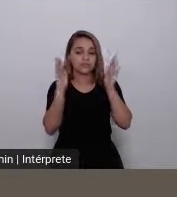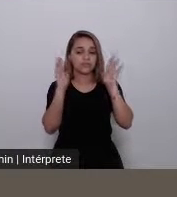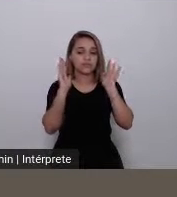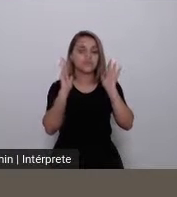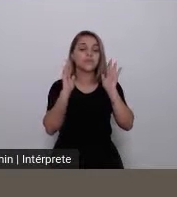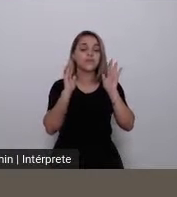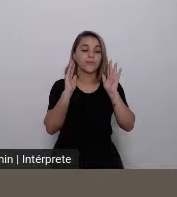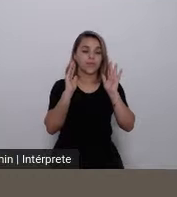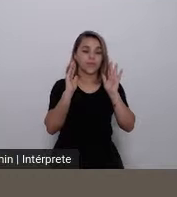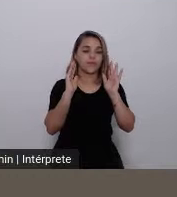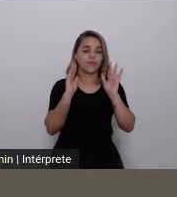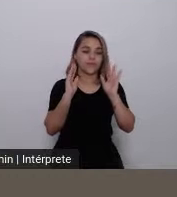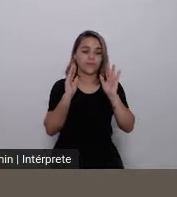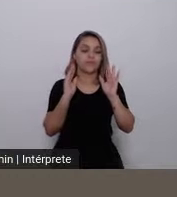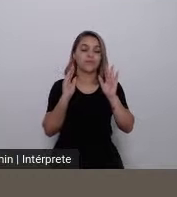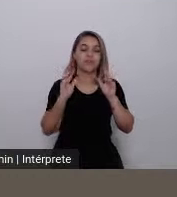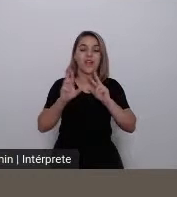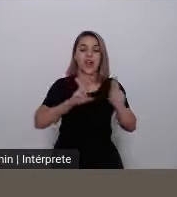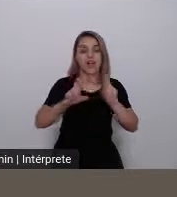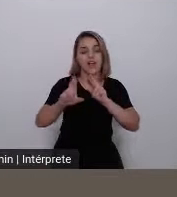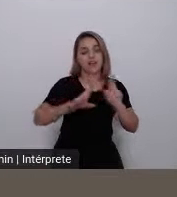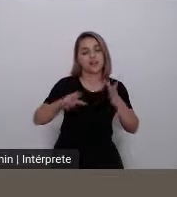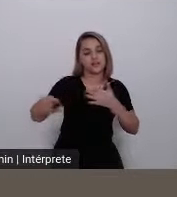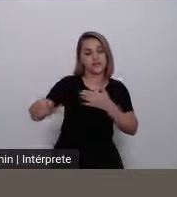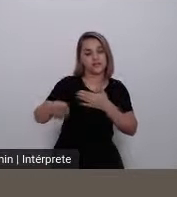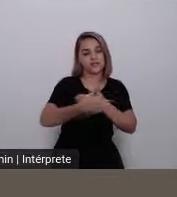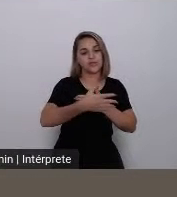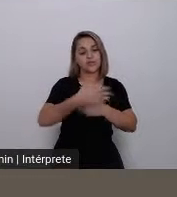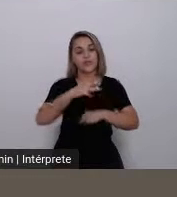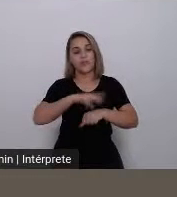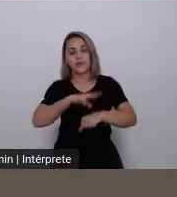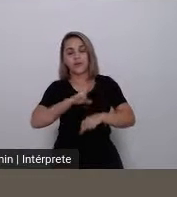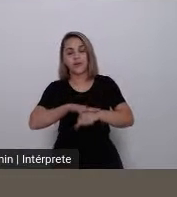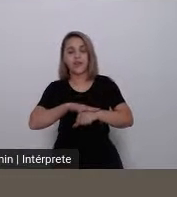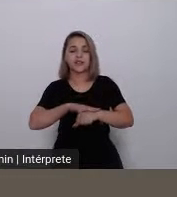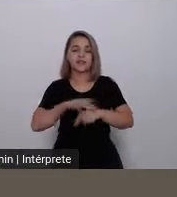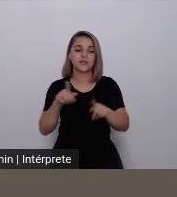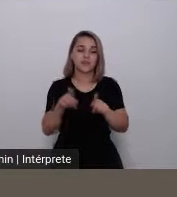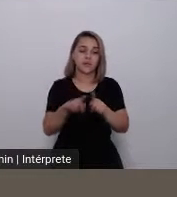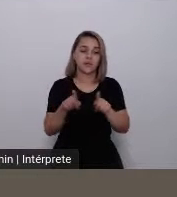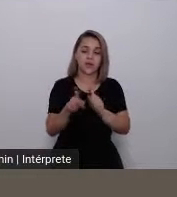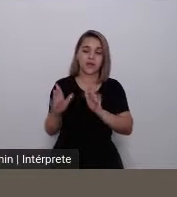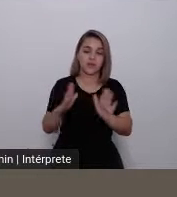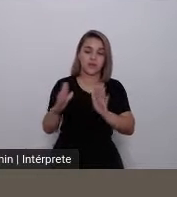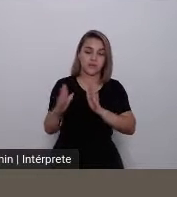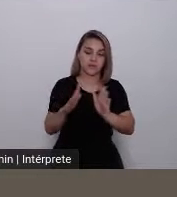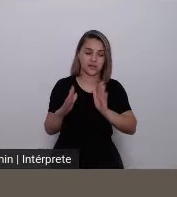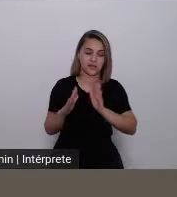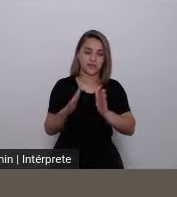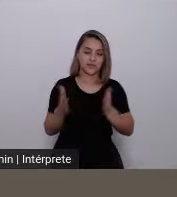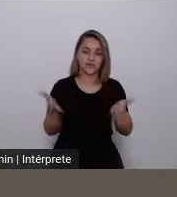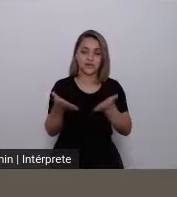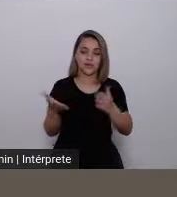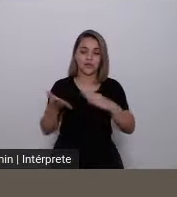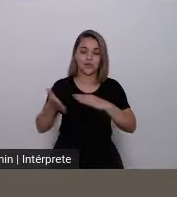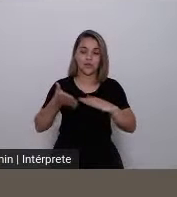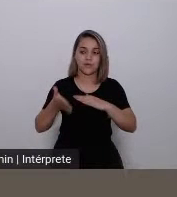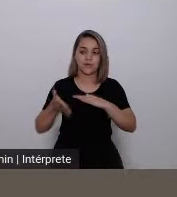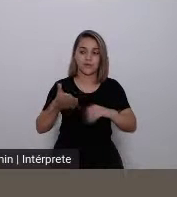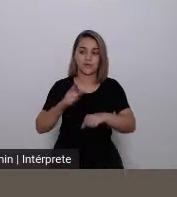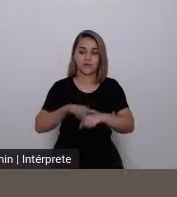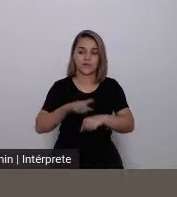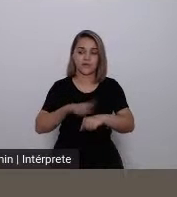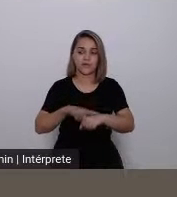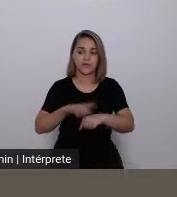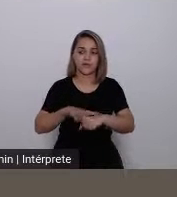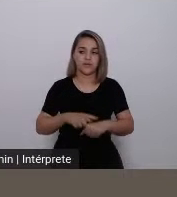para as novas relações de espaço e tempo que esses tempos modernos produziram. Ver com olhos livres era aprender